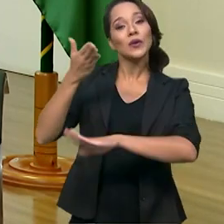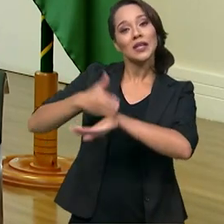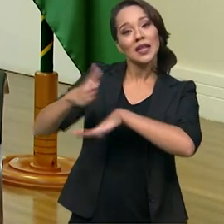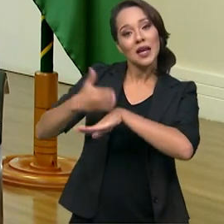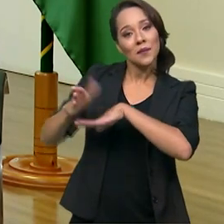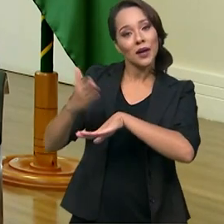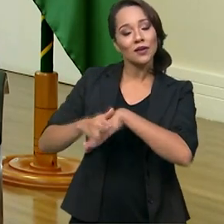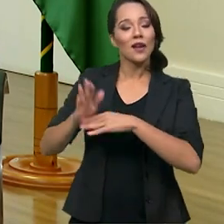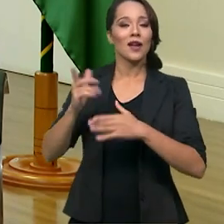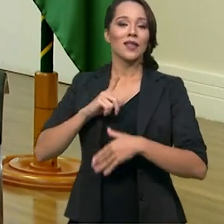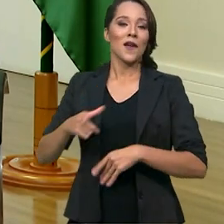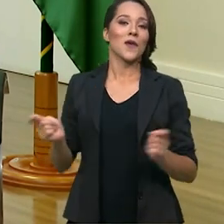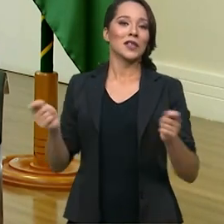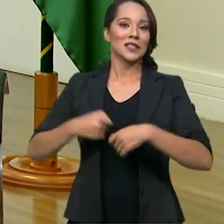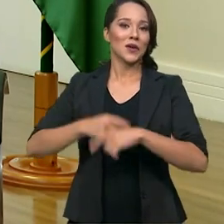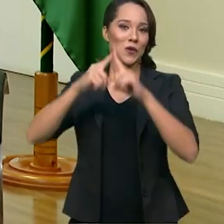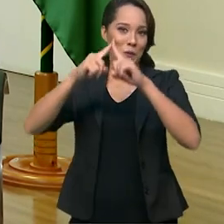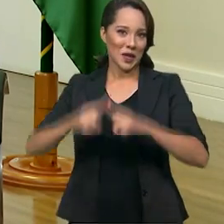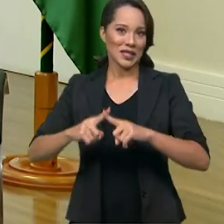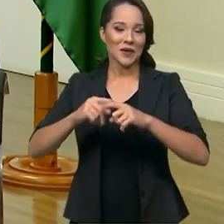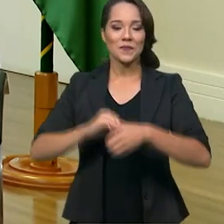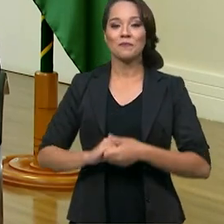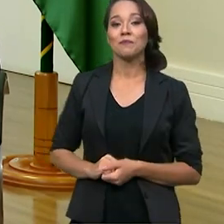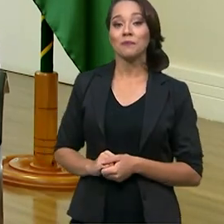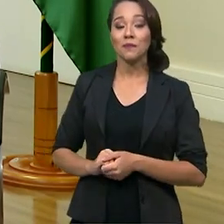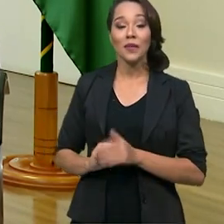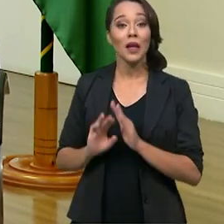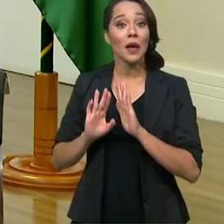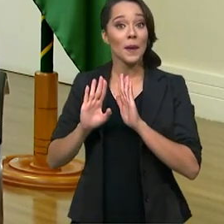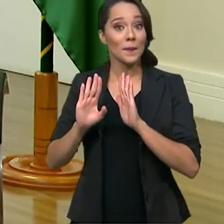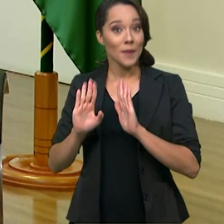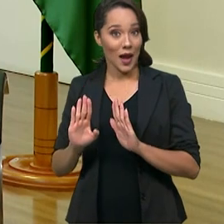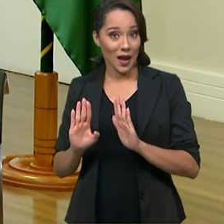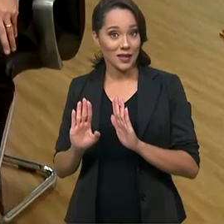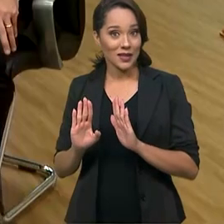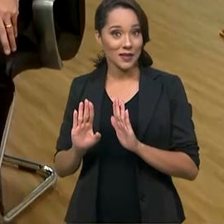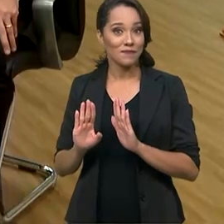treinamento e esteja em condições de competitividade. Mas ainda